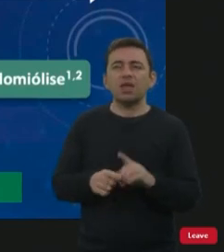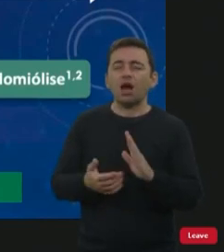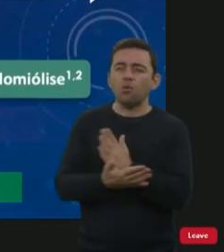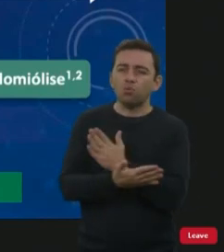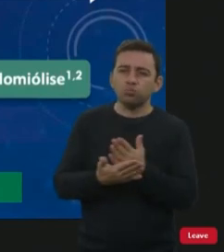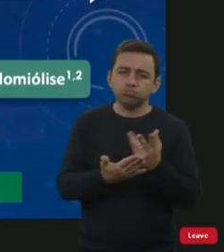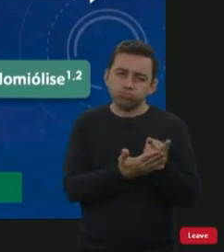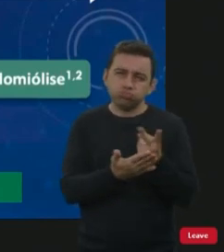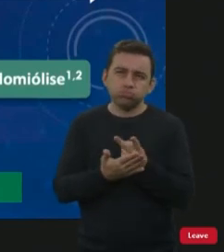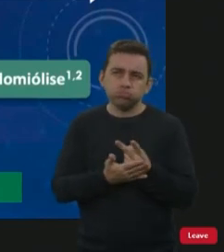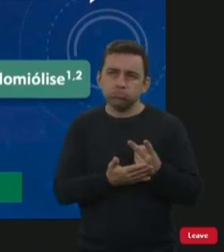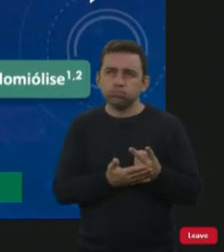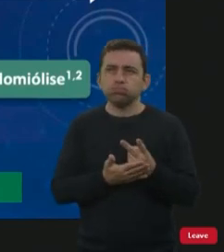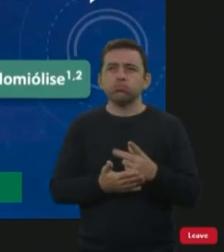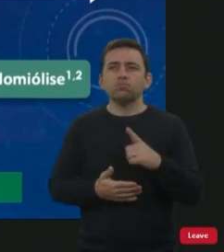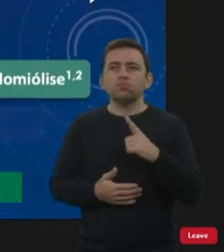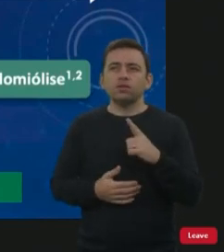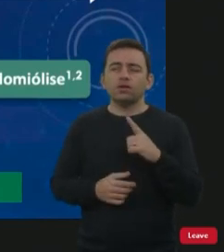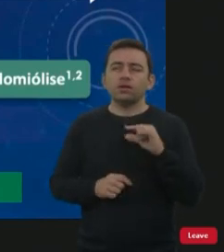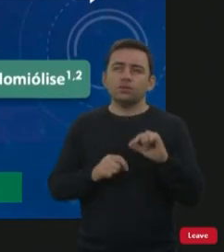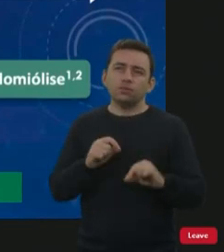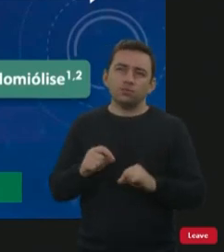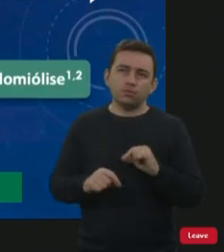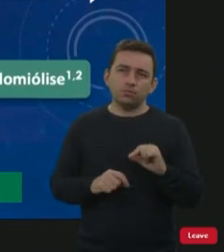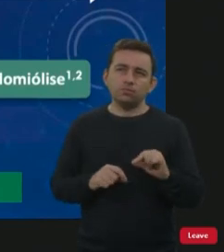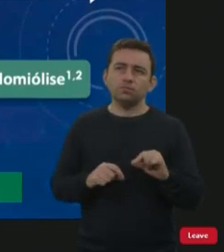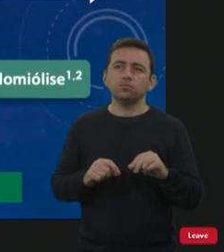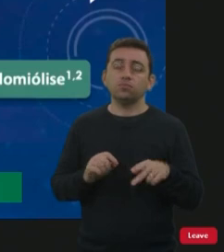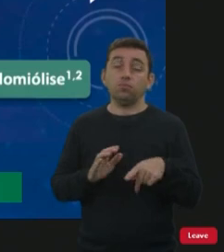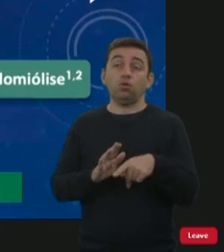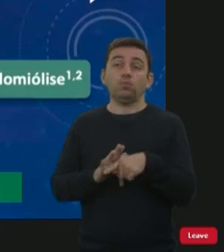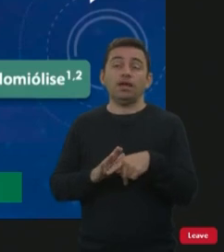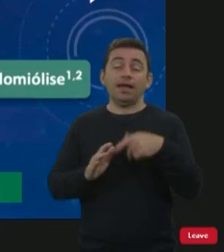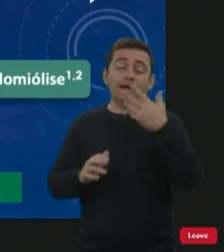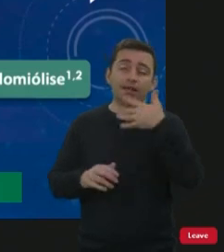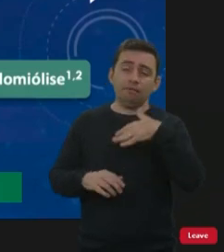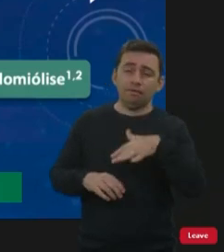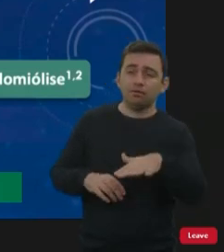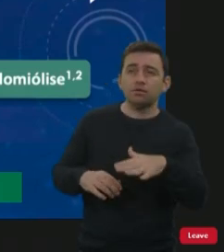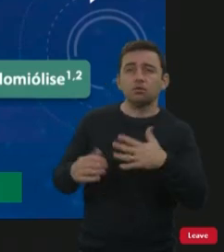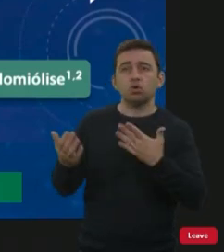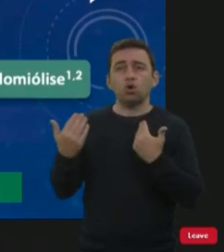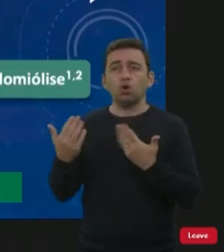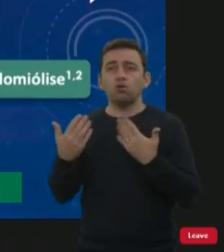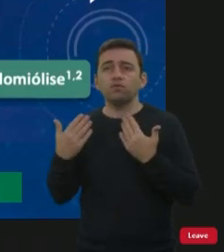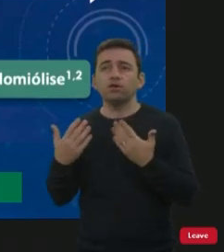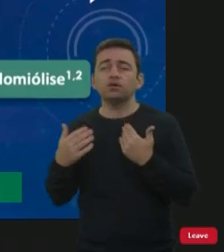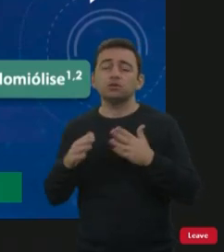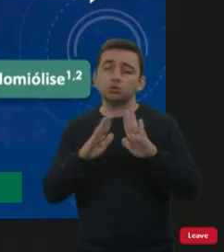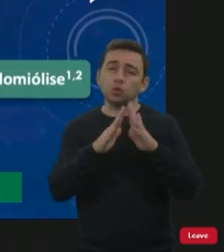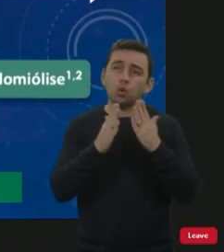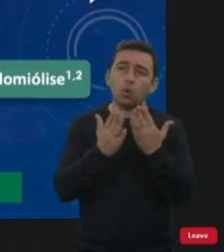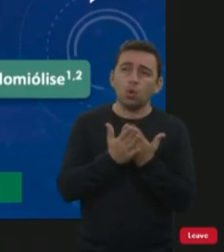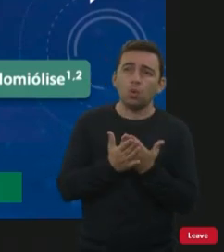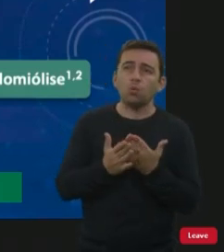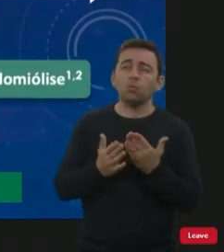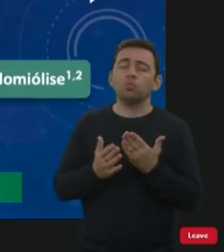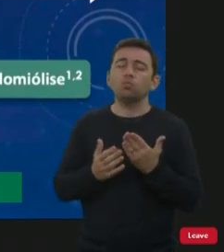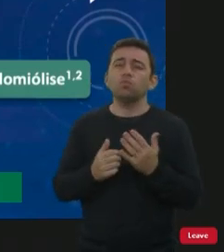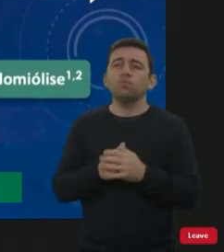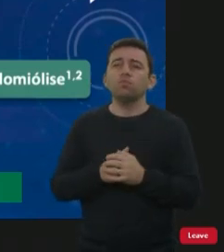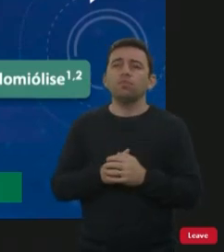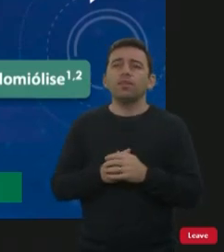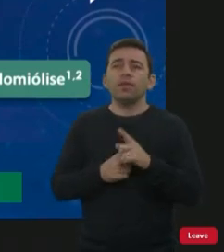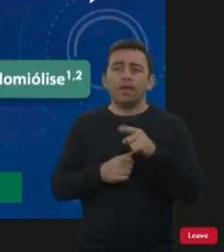manifestar só um quadro clínico na infância, na adolescência, no período escolar ou na adolescência, que é um